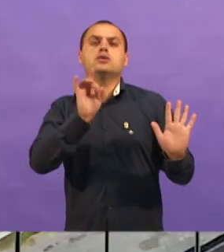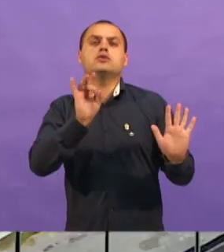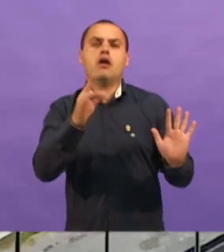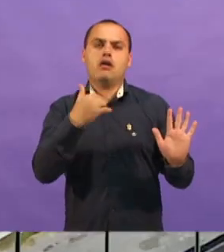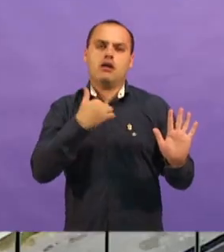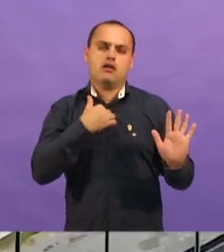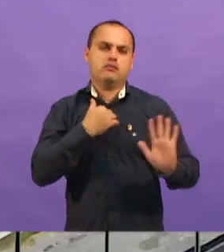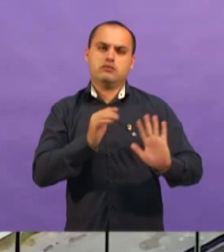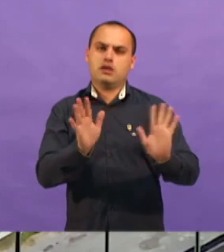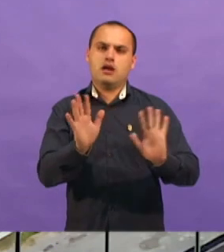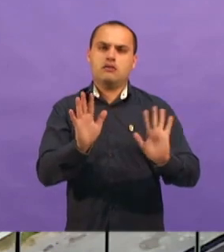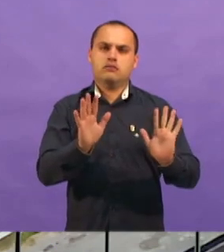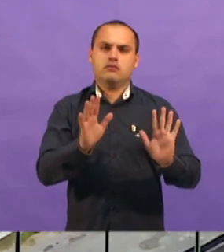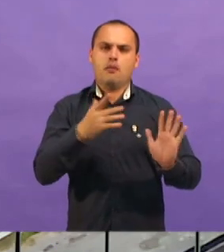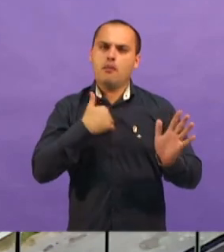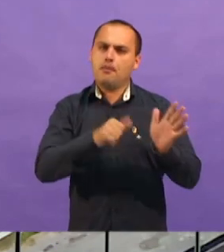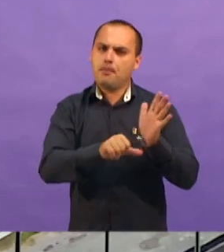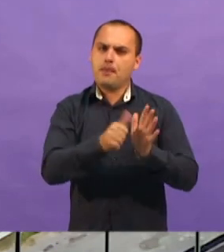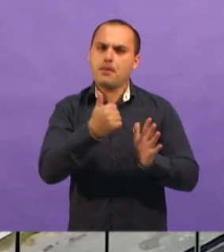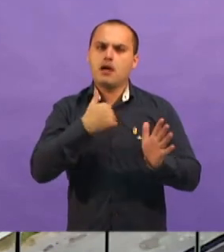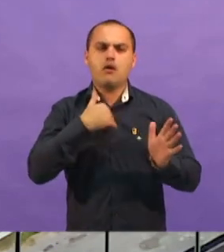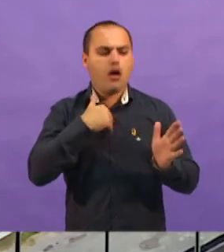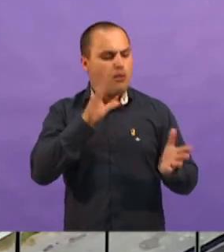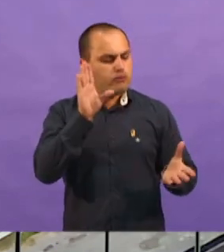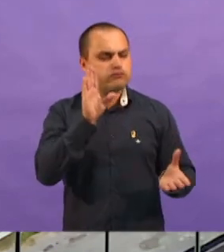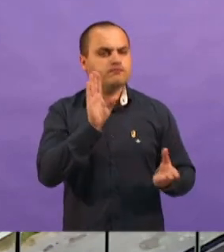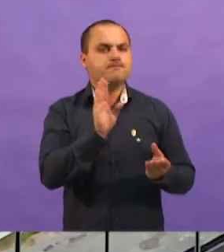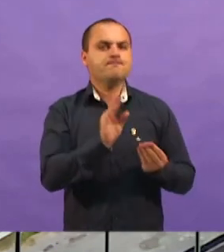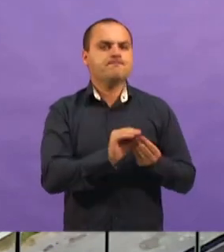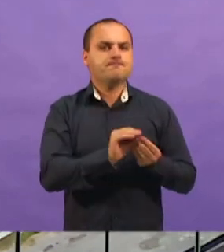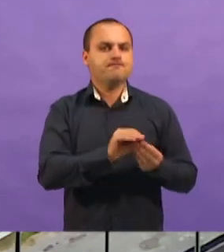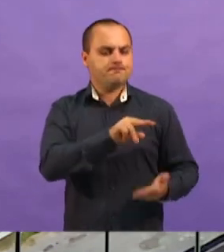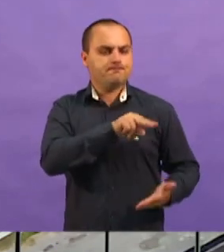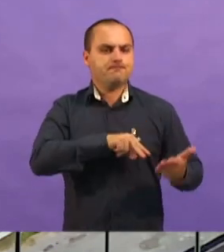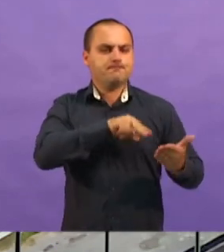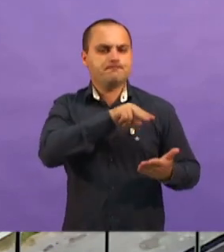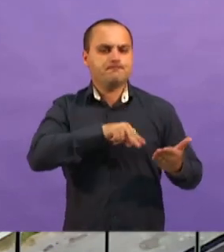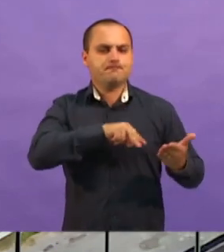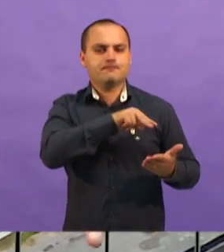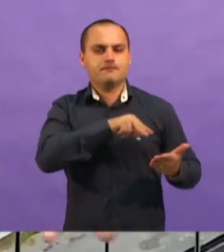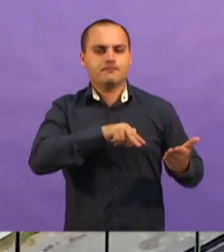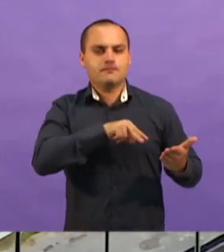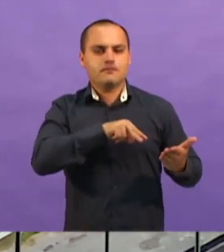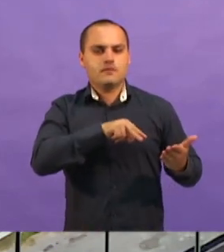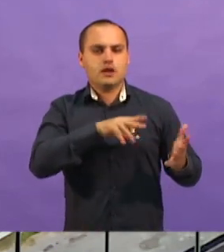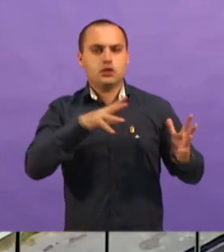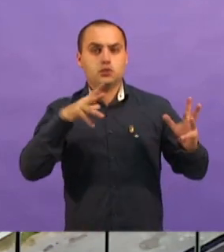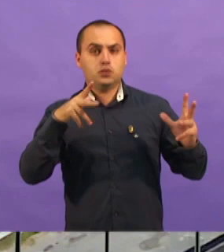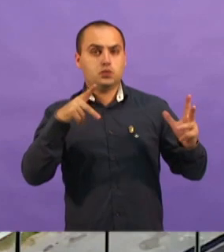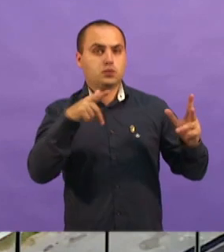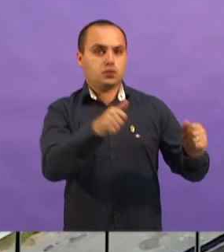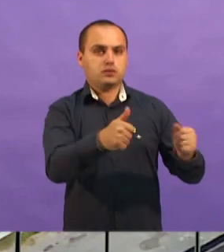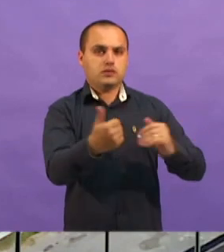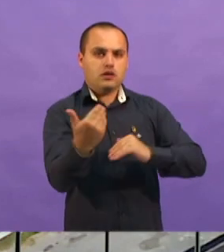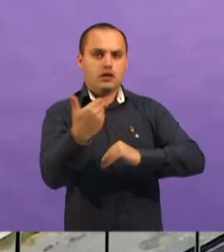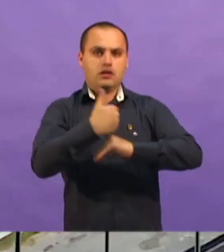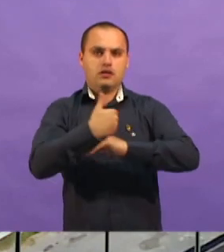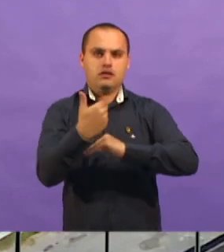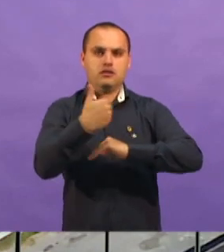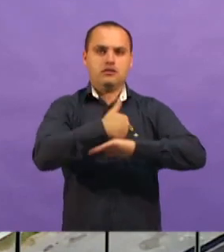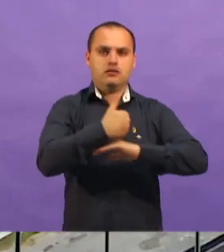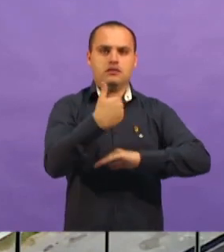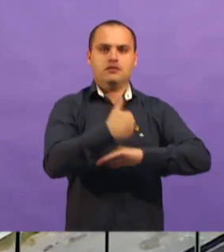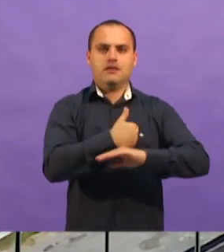repassando também, vou primeiro fazer um filtro. Todos eles acabam entrando para a